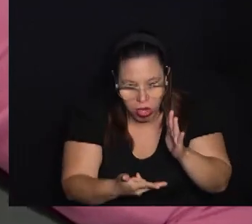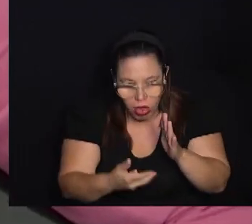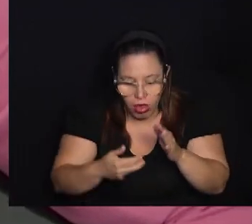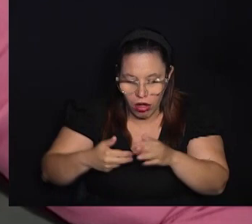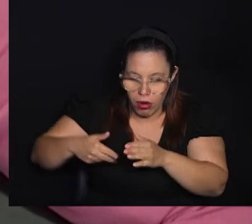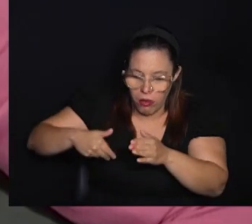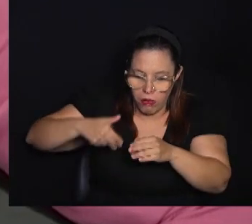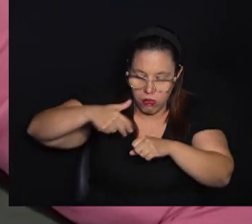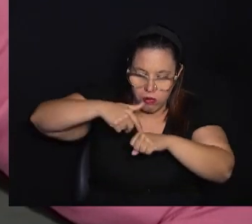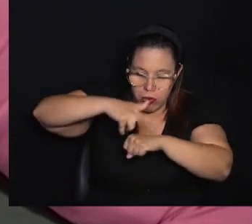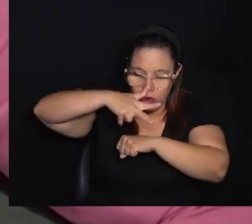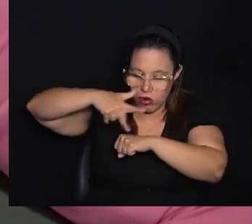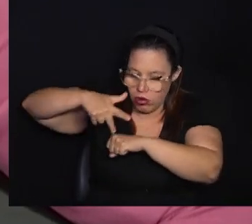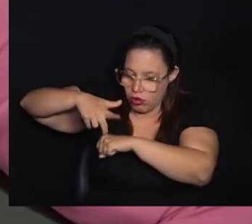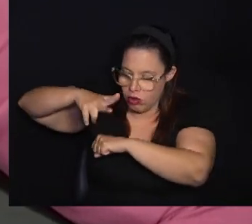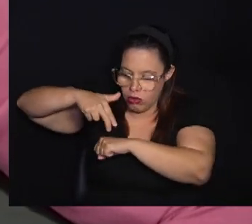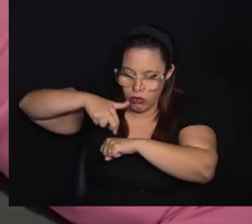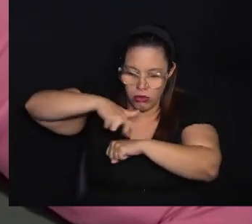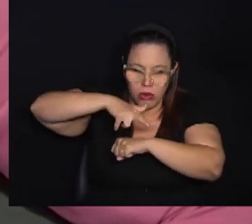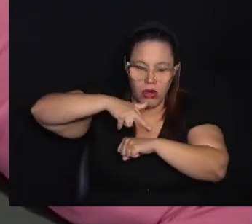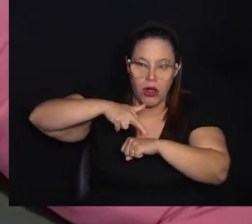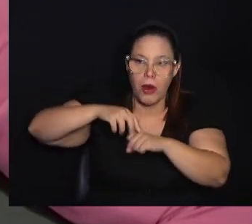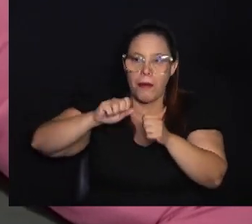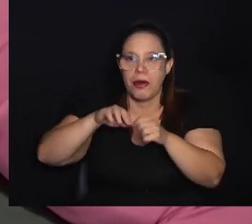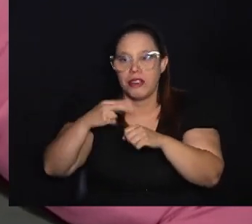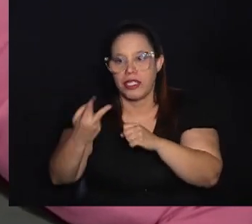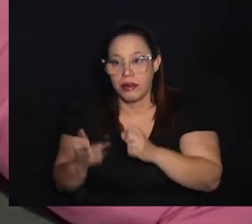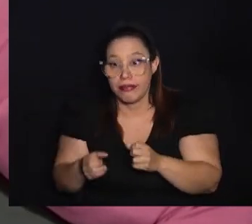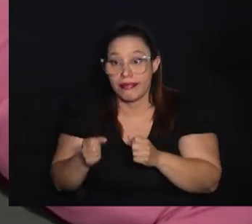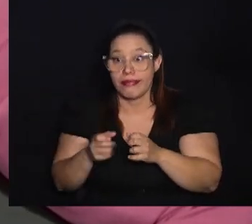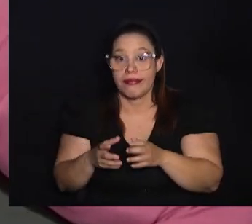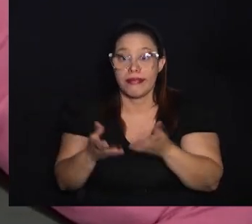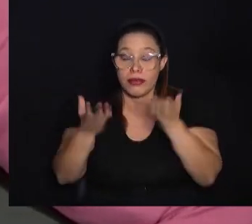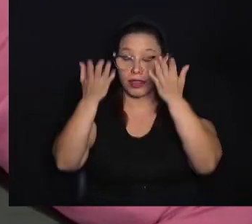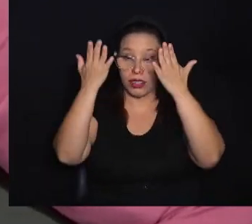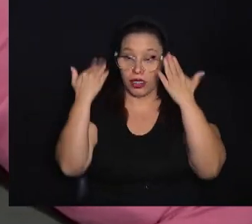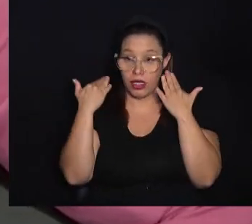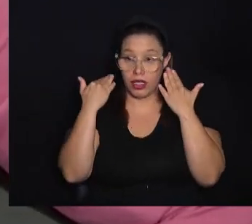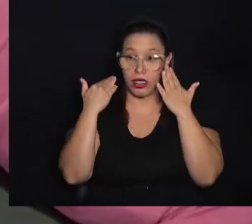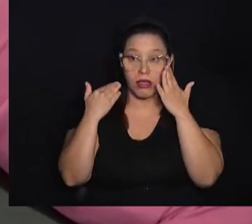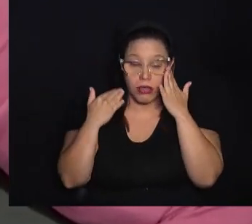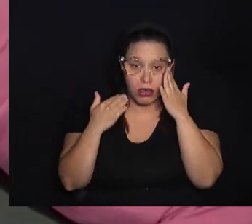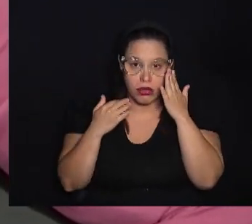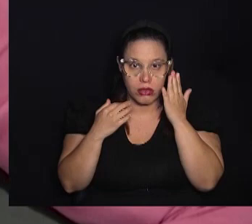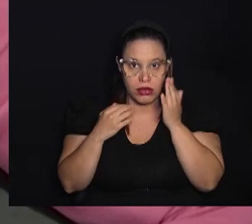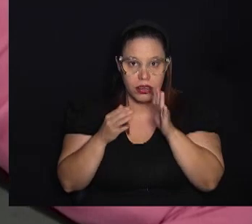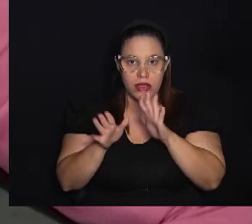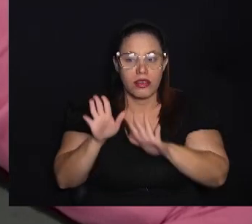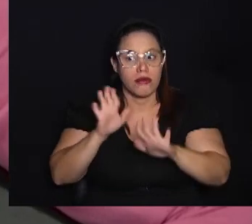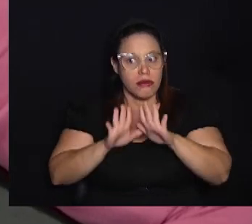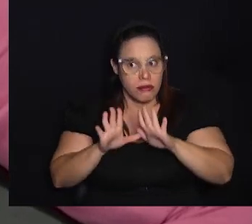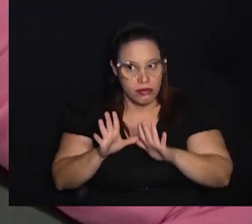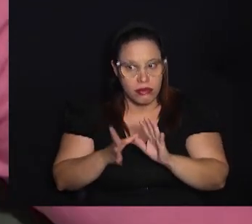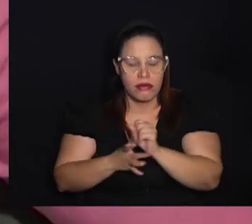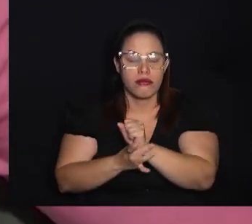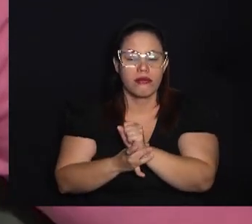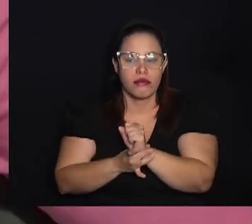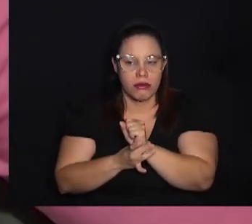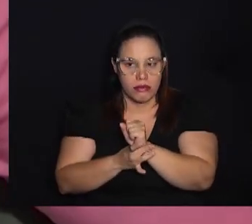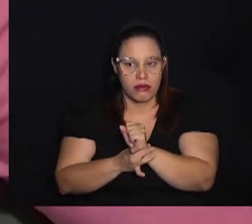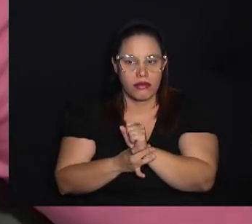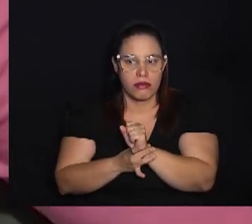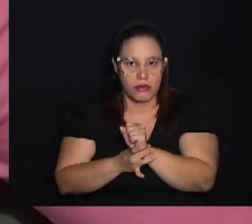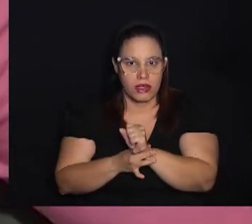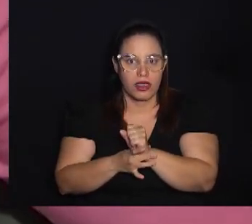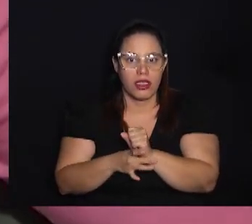todo lado, então a gente já mostrou para ele que chutar a bola pode derrubar um objeto e cair em cima dele. Então a gente está sempre em cima para evitar. Mas assim,